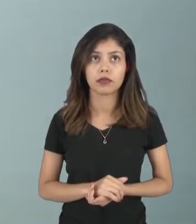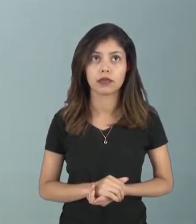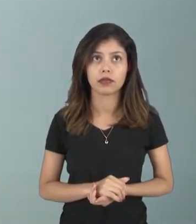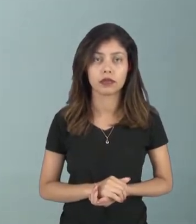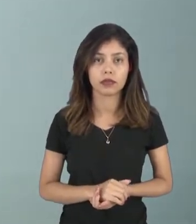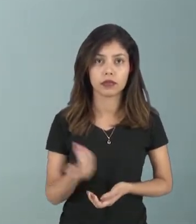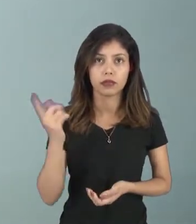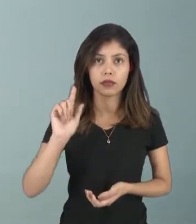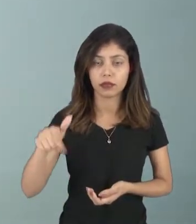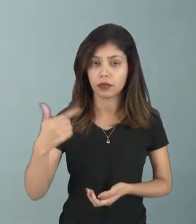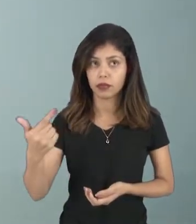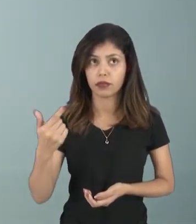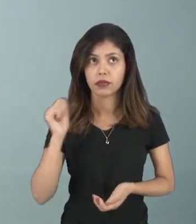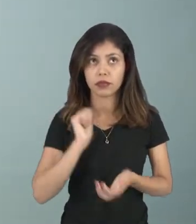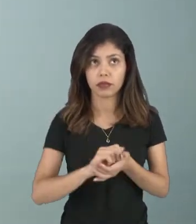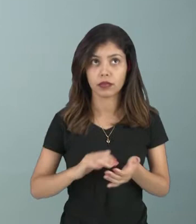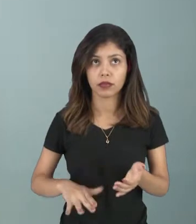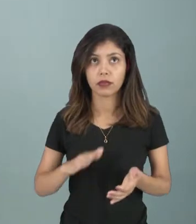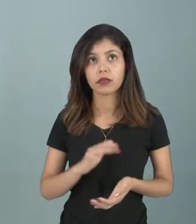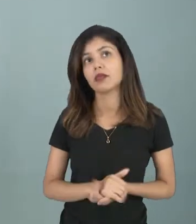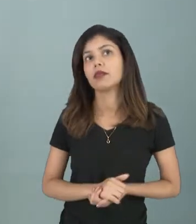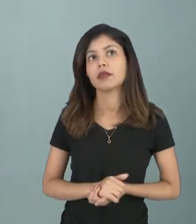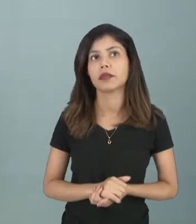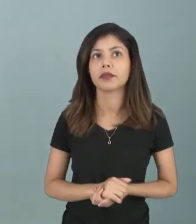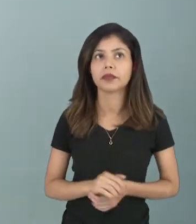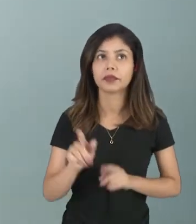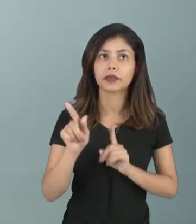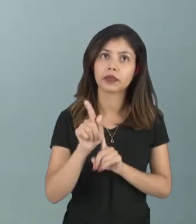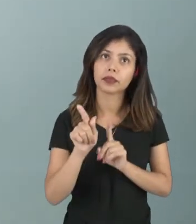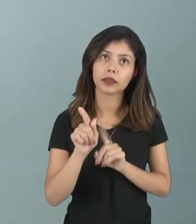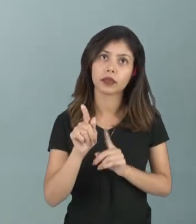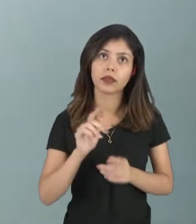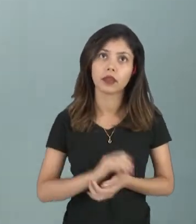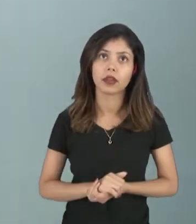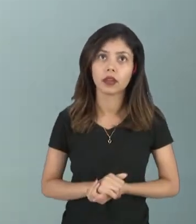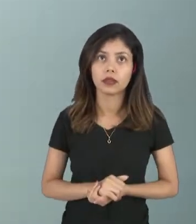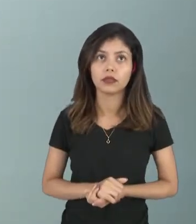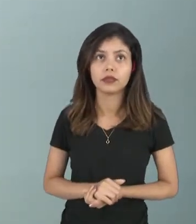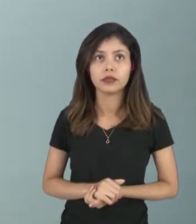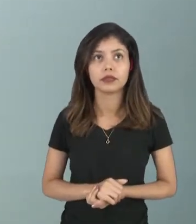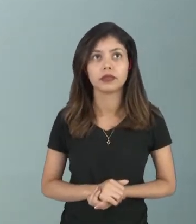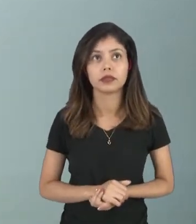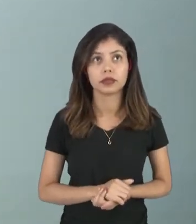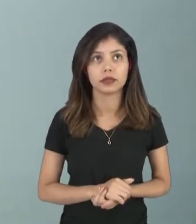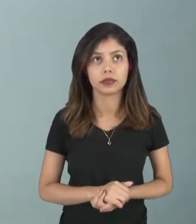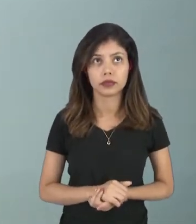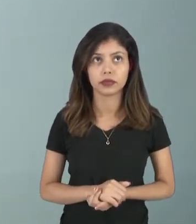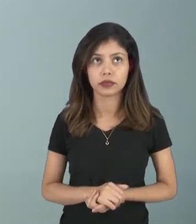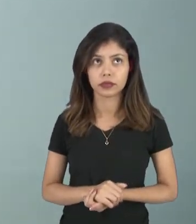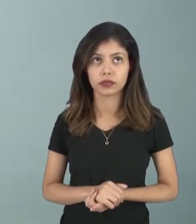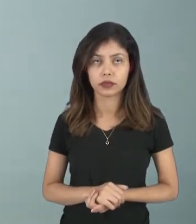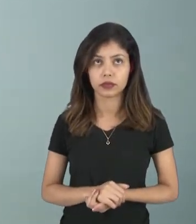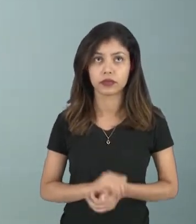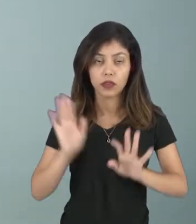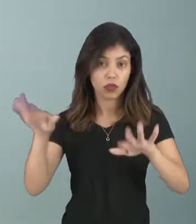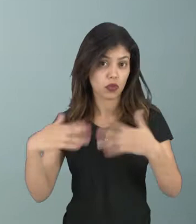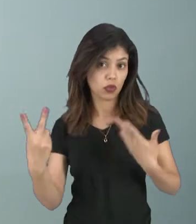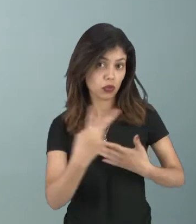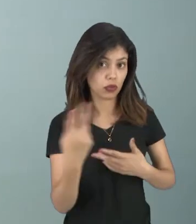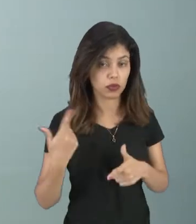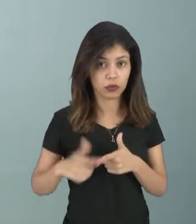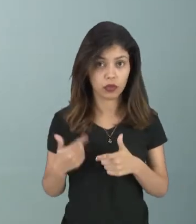questão, ó. Letra G, ó. Letra G fala o seguinte, ó. Quais são os dois